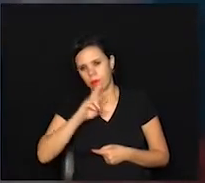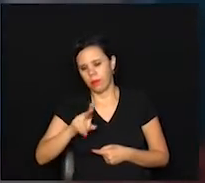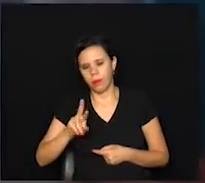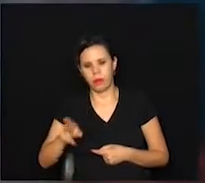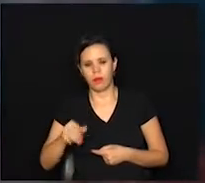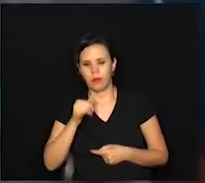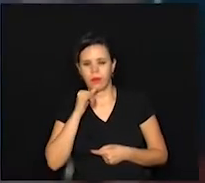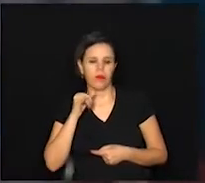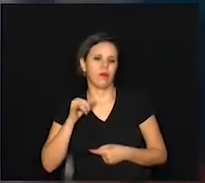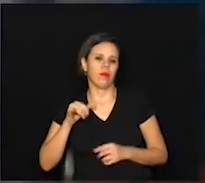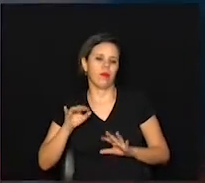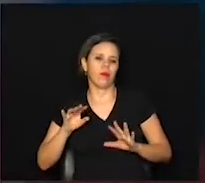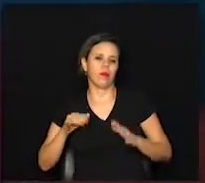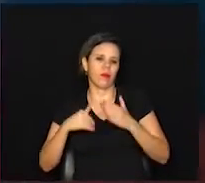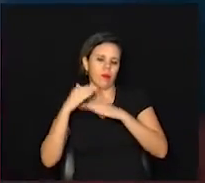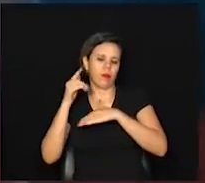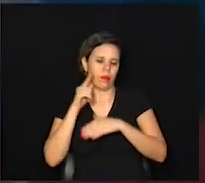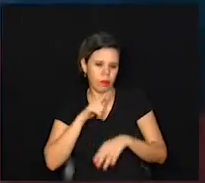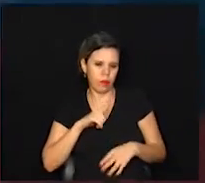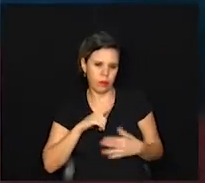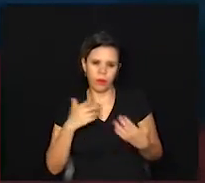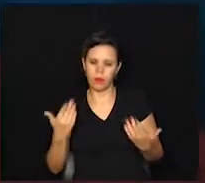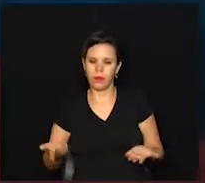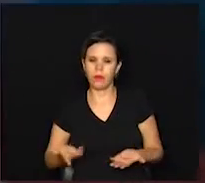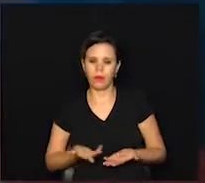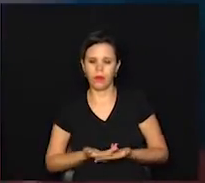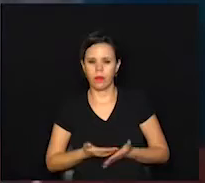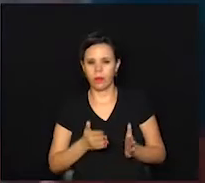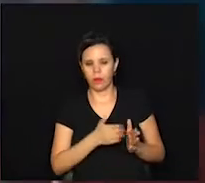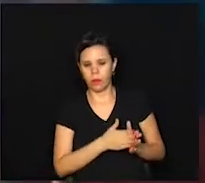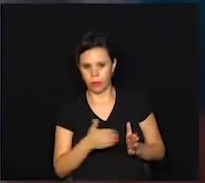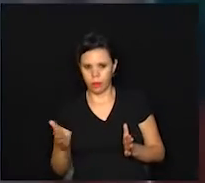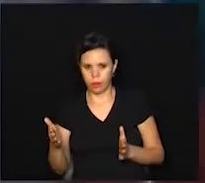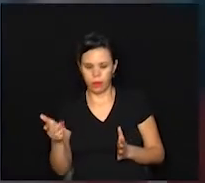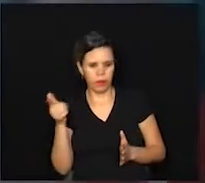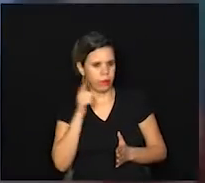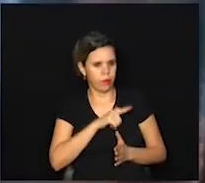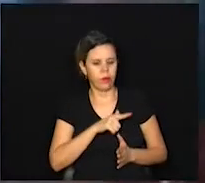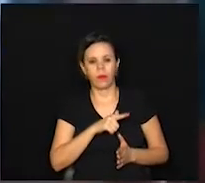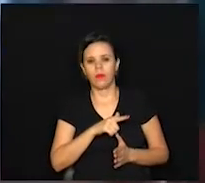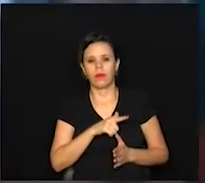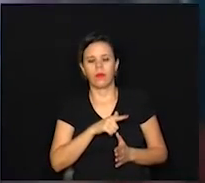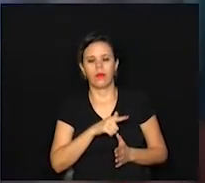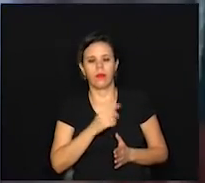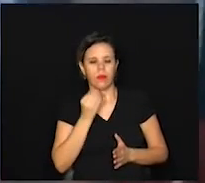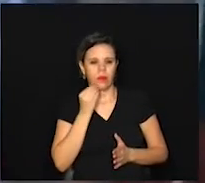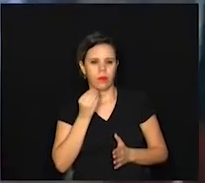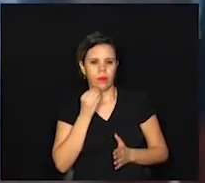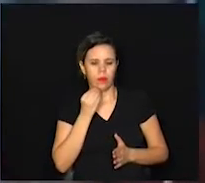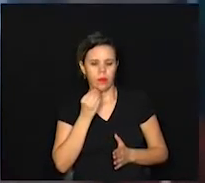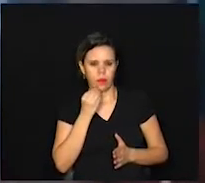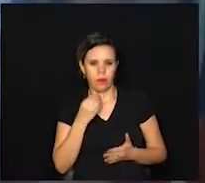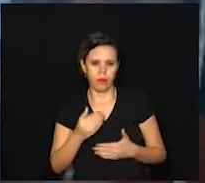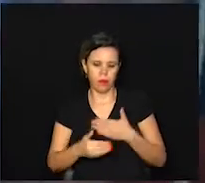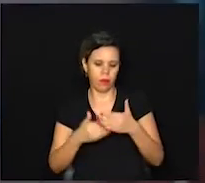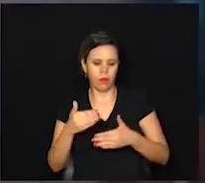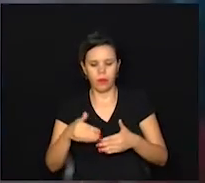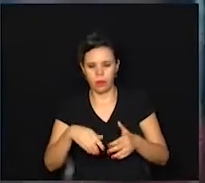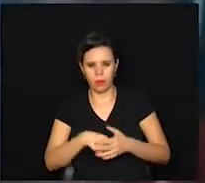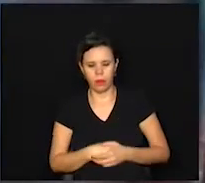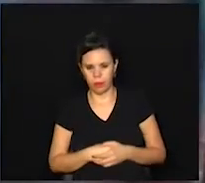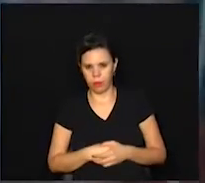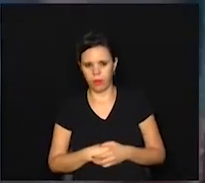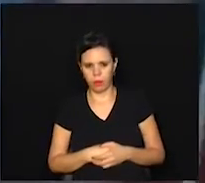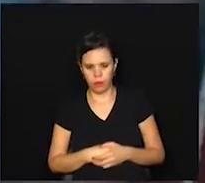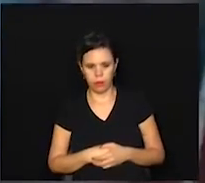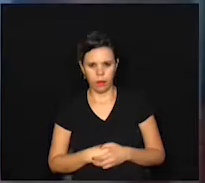tem os avanços, tem os recuos. Agora, no período em que a gente consegue dar alguns passos à frente, isso